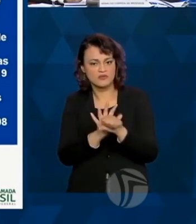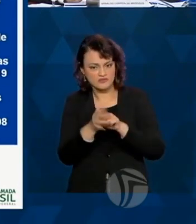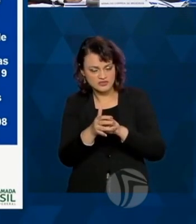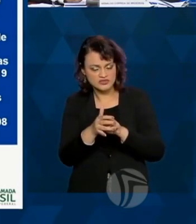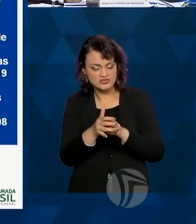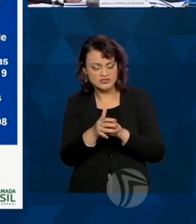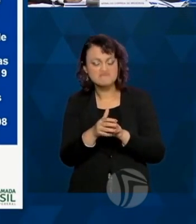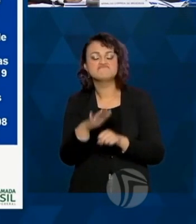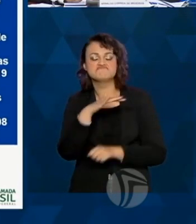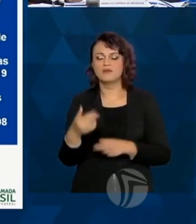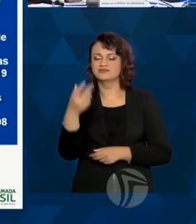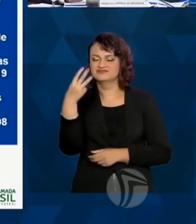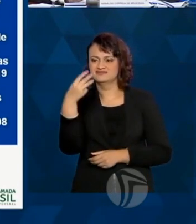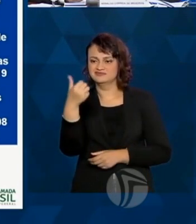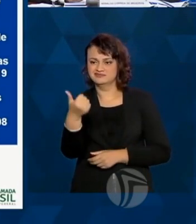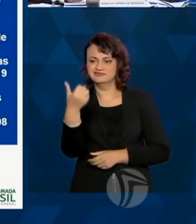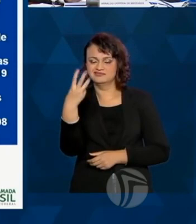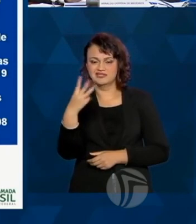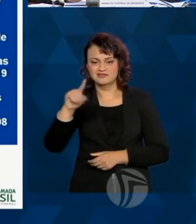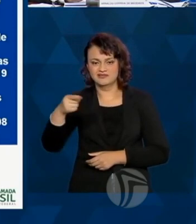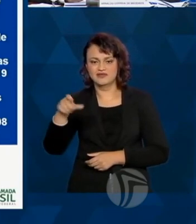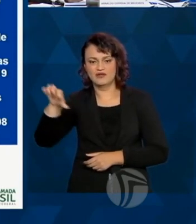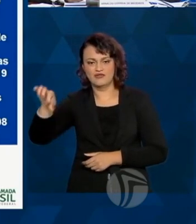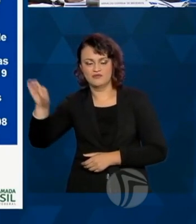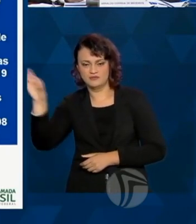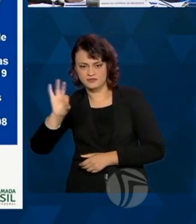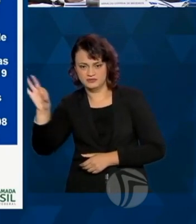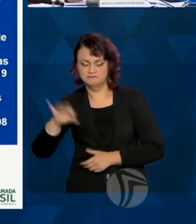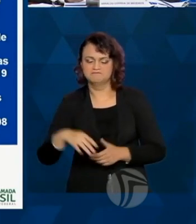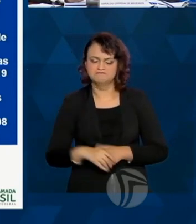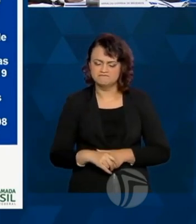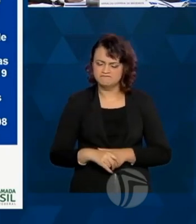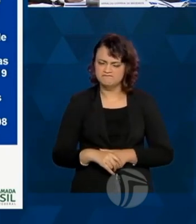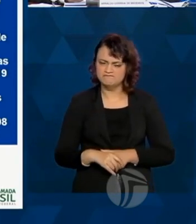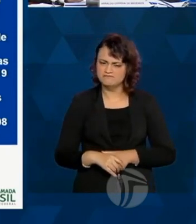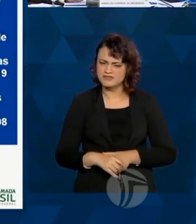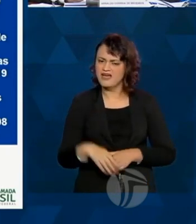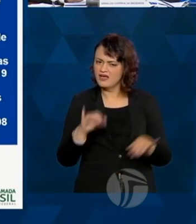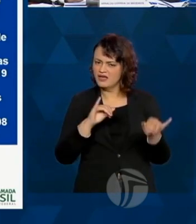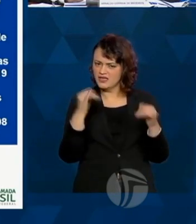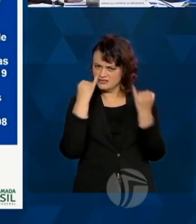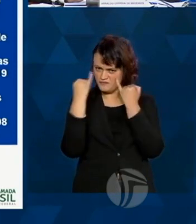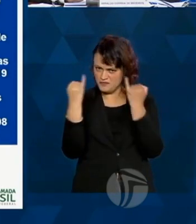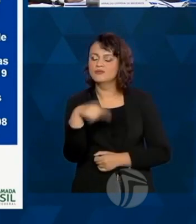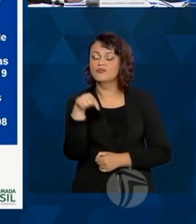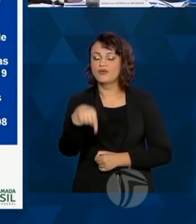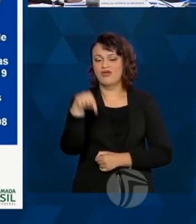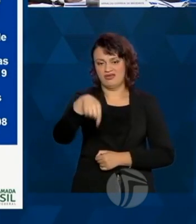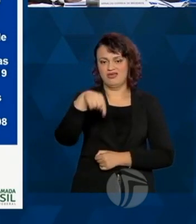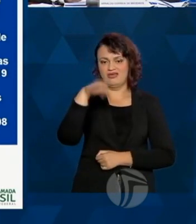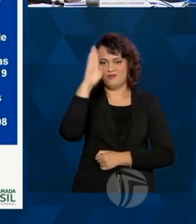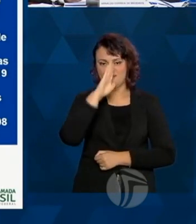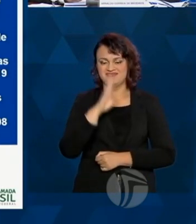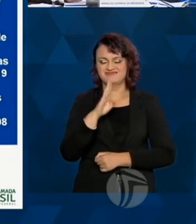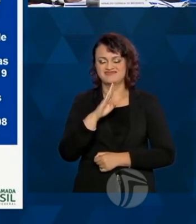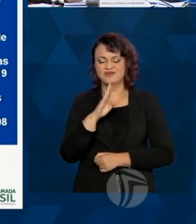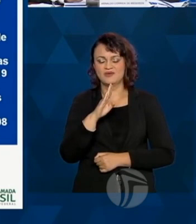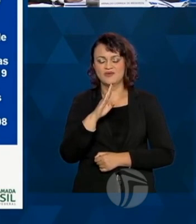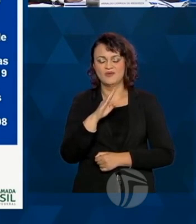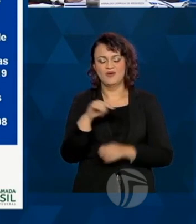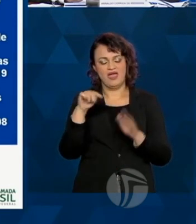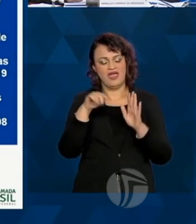estão recuperadas. Mas esse dado é bastante interessante porque ele coloca o Brasil num patamar